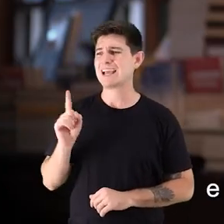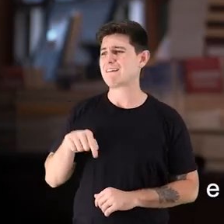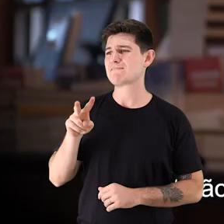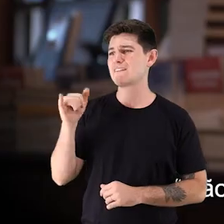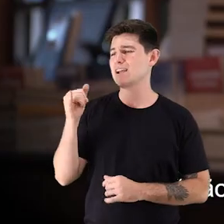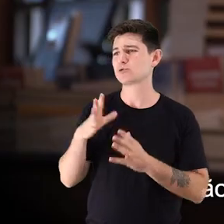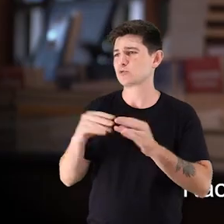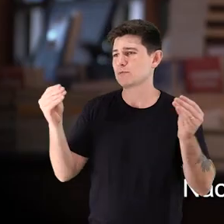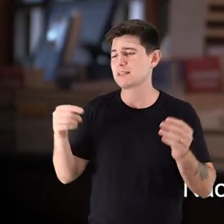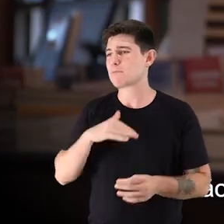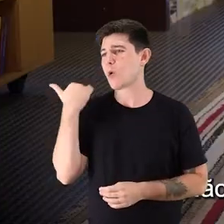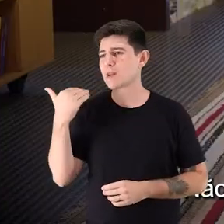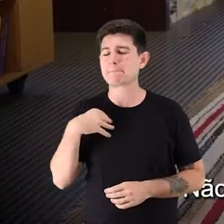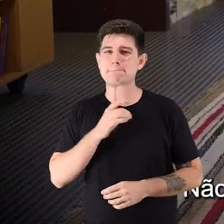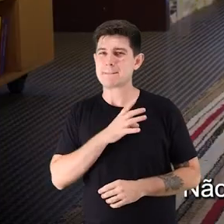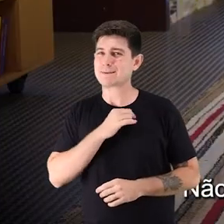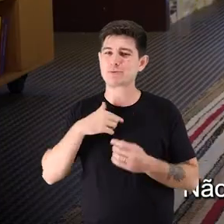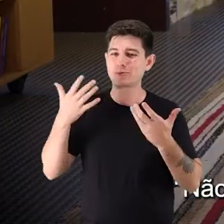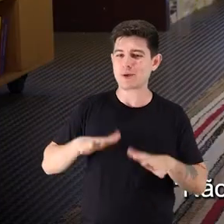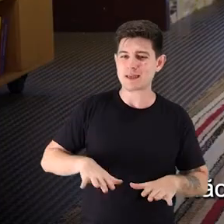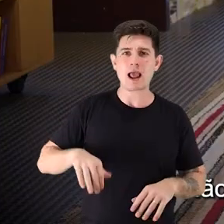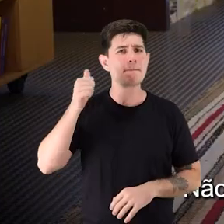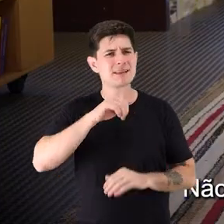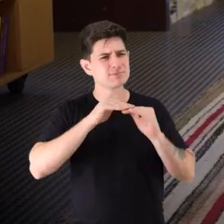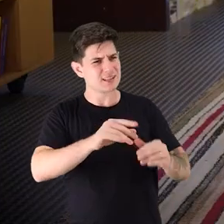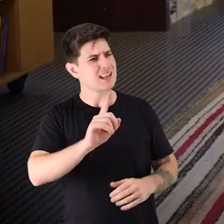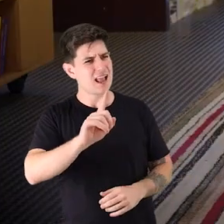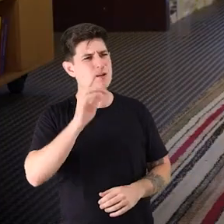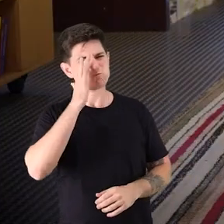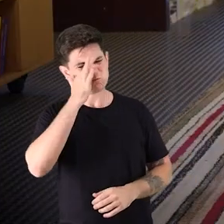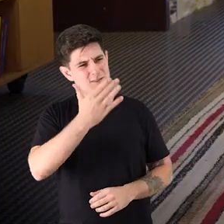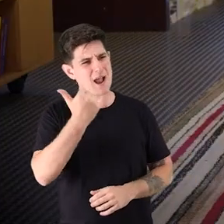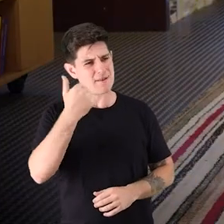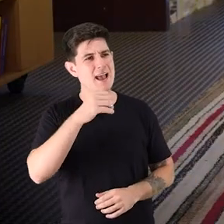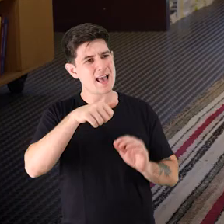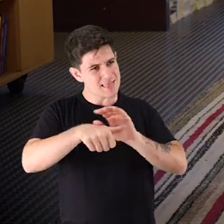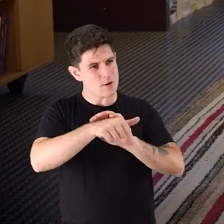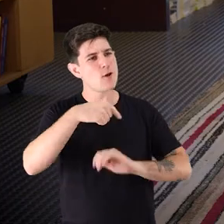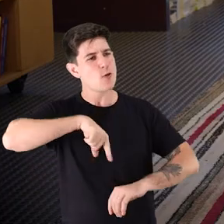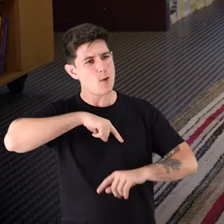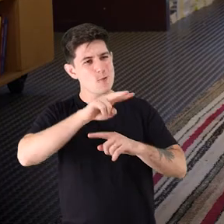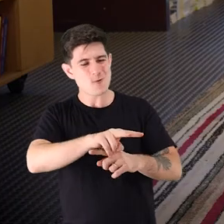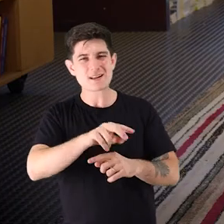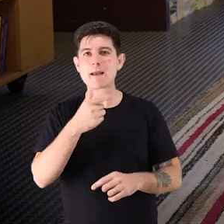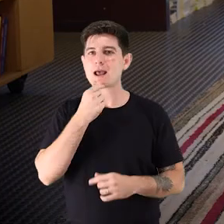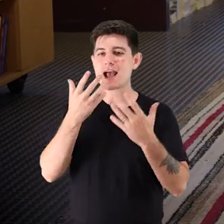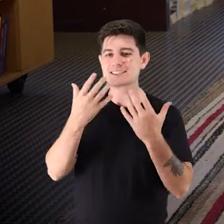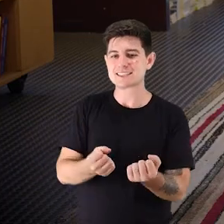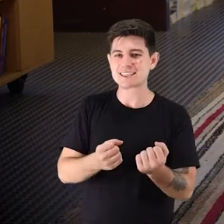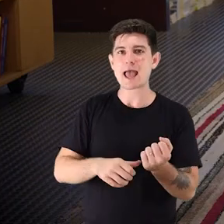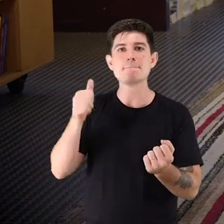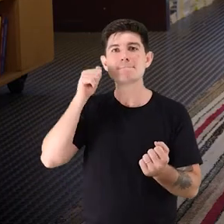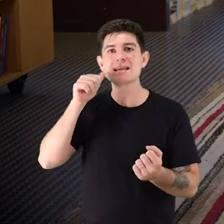não, ela vai se perder, ela vai morrer, não quero. Só que ela insiste tanto, fala, traz, a gente vai cuidar, que ele traz.